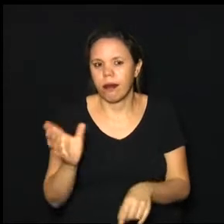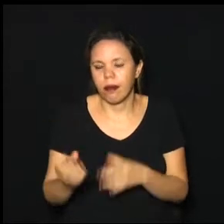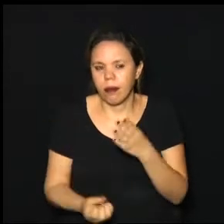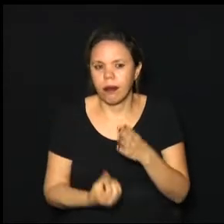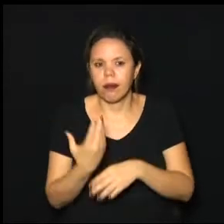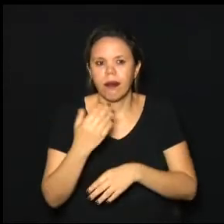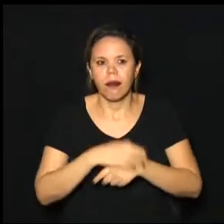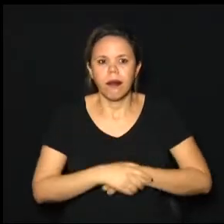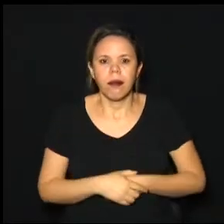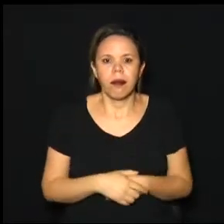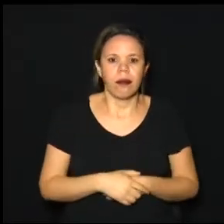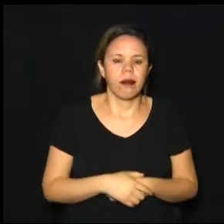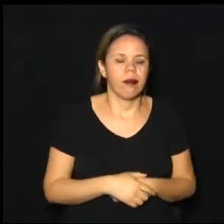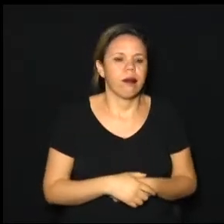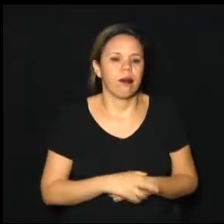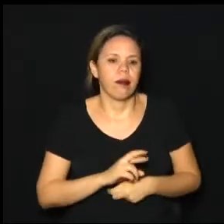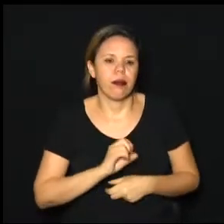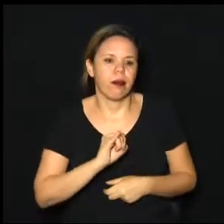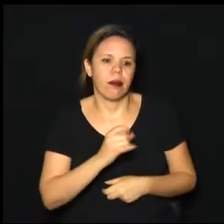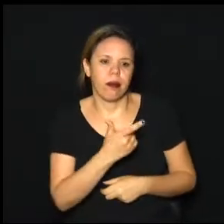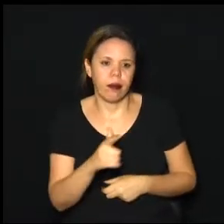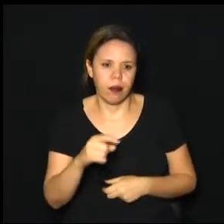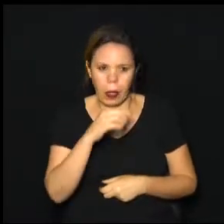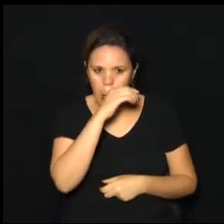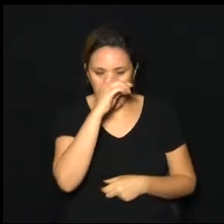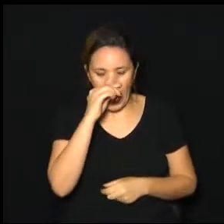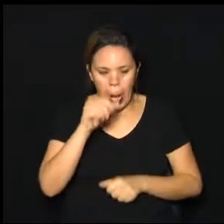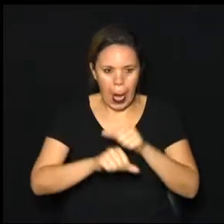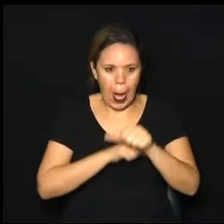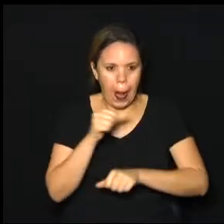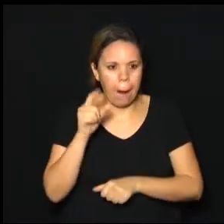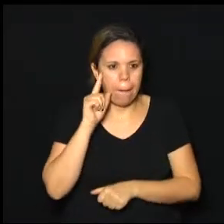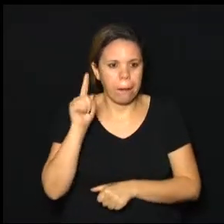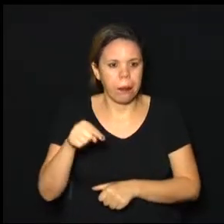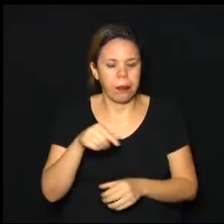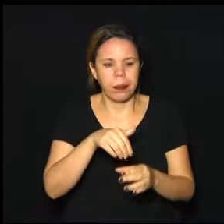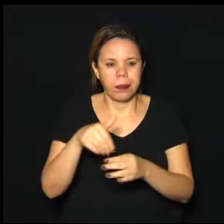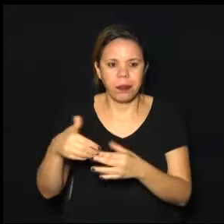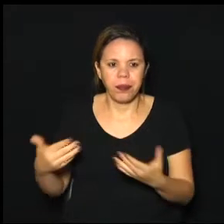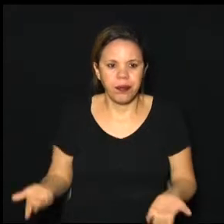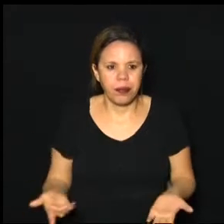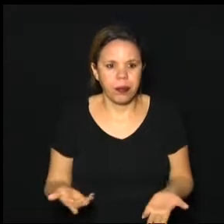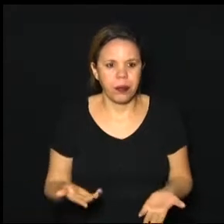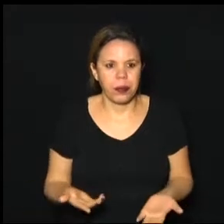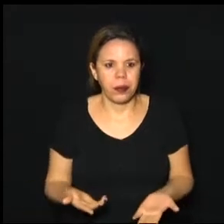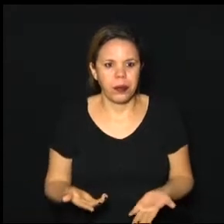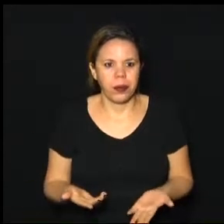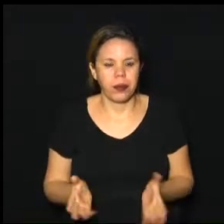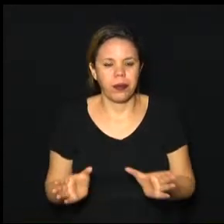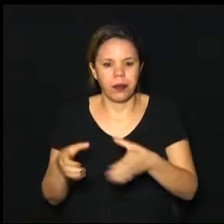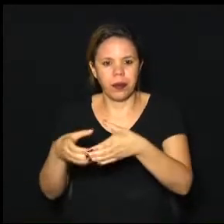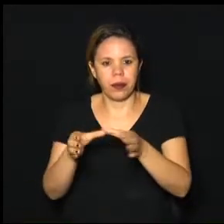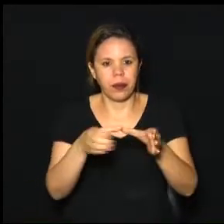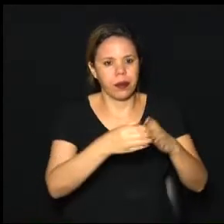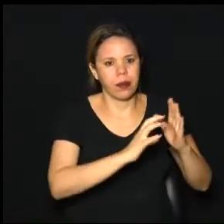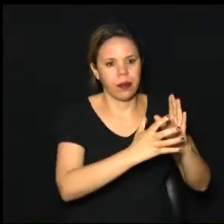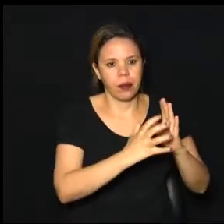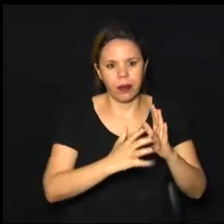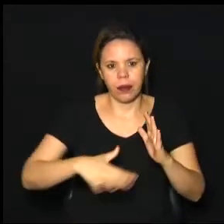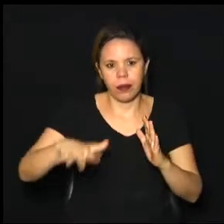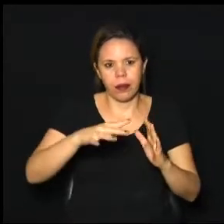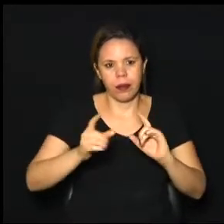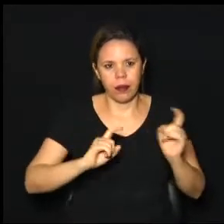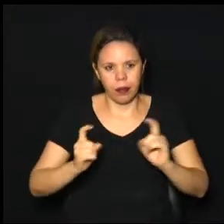ocorrido, caso não houvesse a alteração do calendário eleitoral. As convenções partidárias